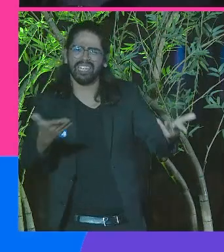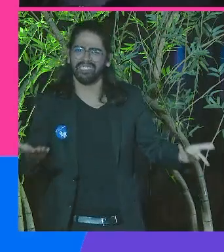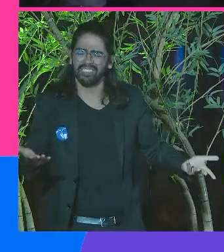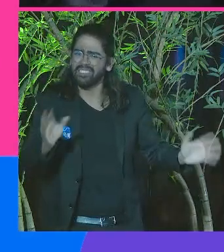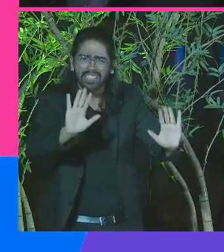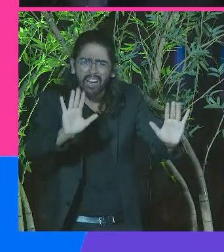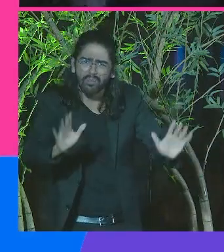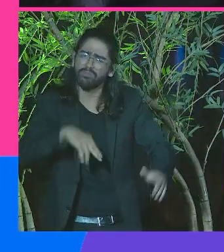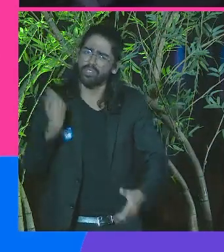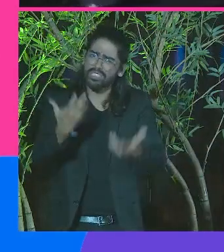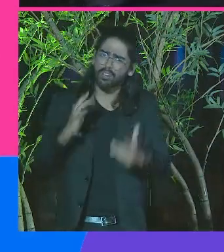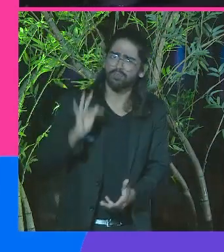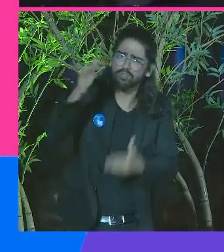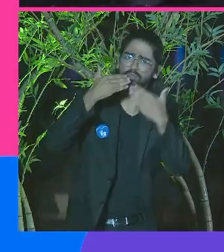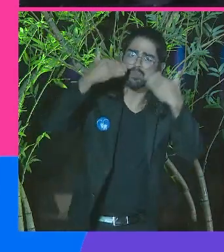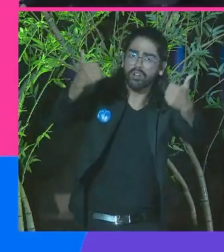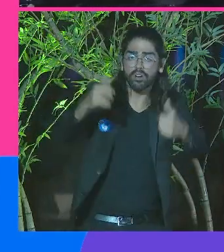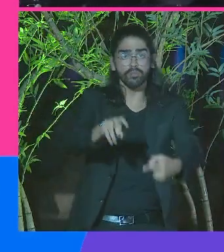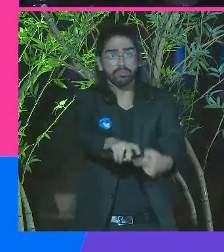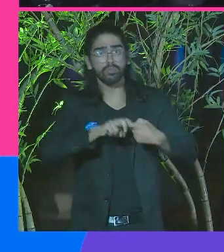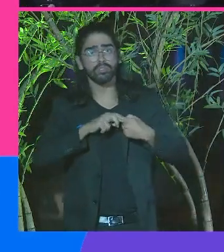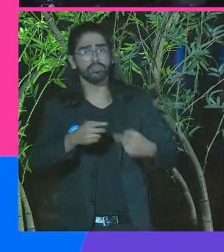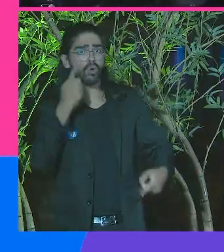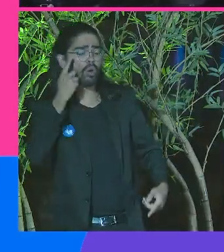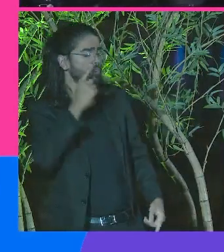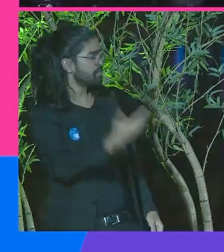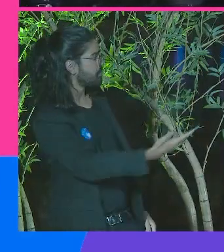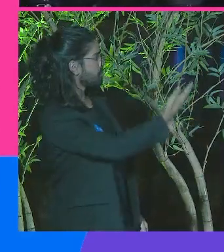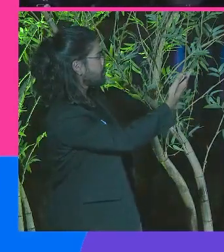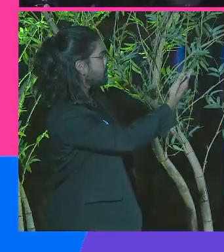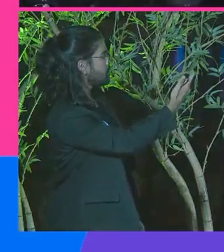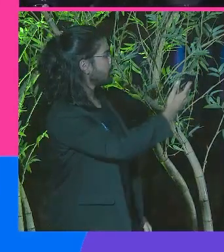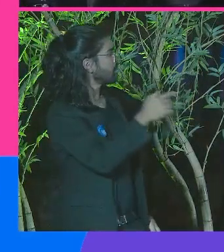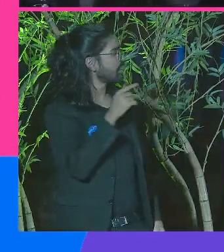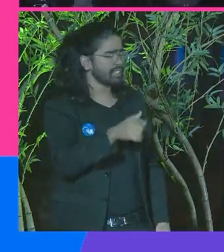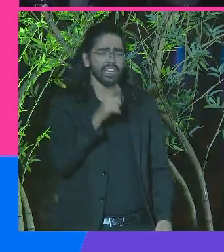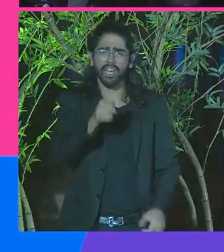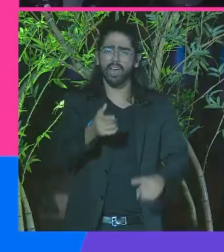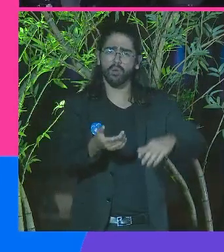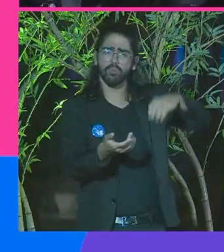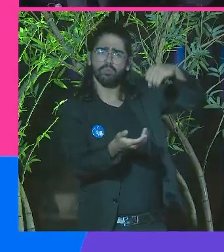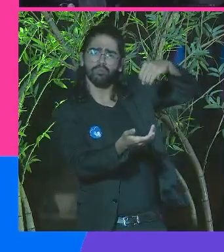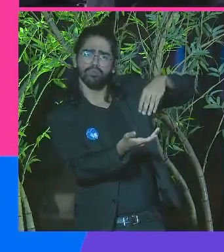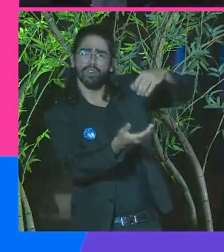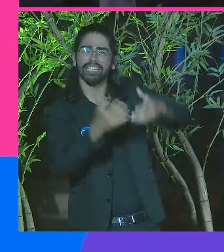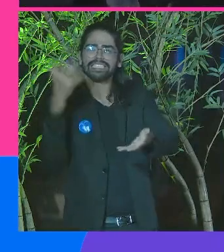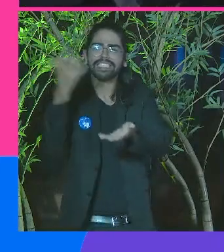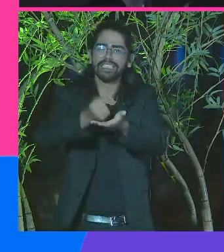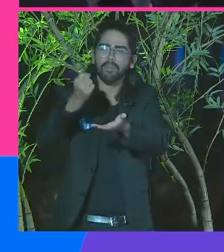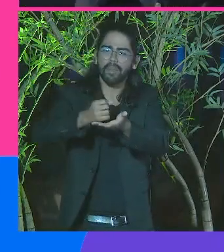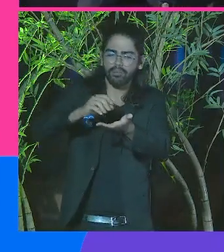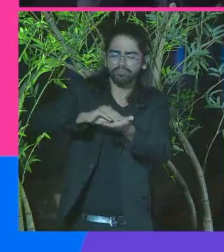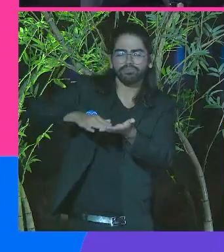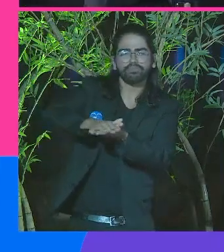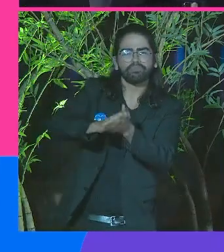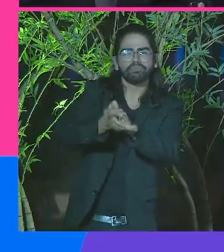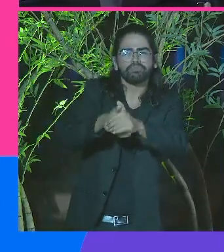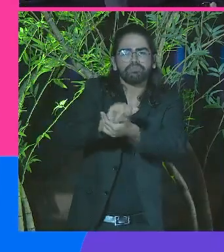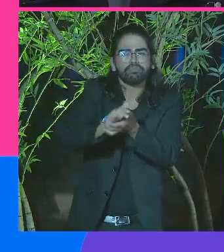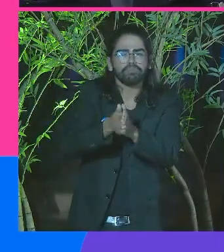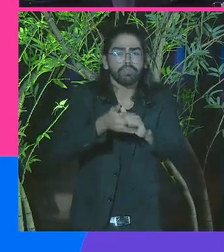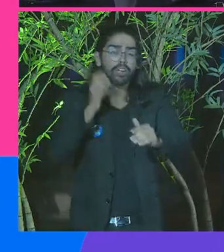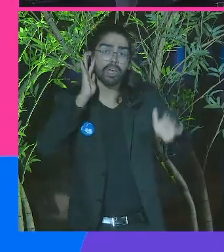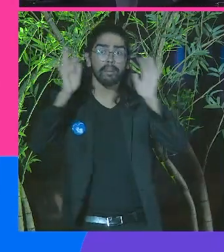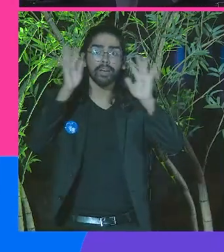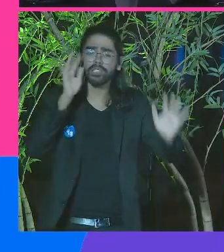viralizou há alguns anos, que é um dispenser de sabão num banheiro. Pense numa rotina